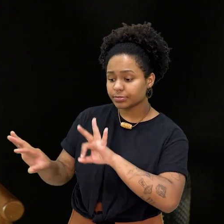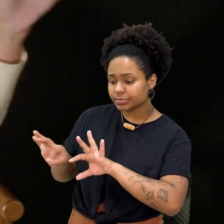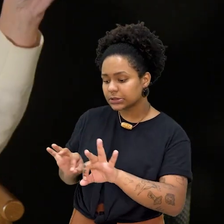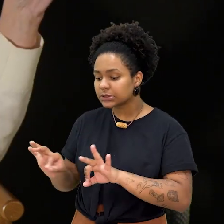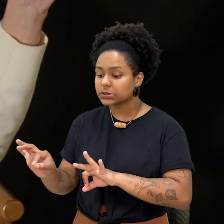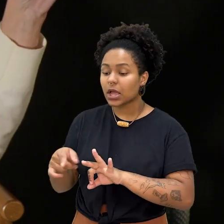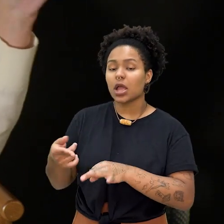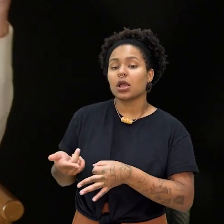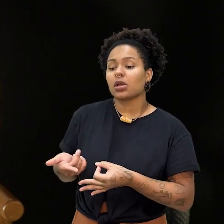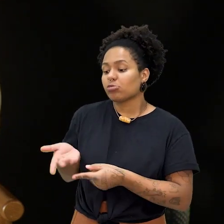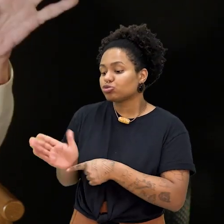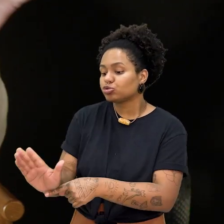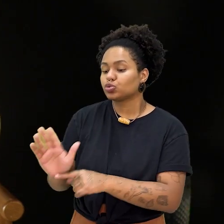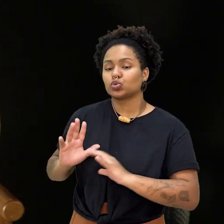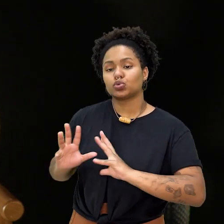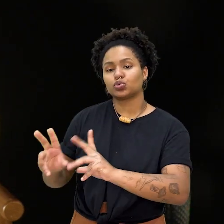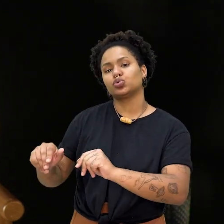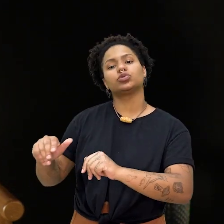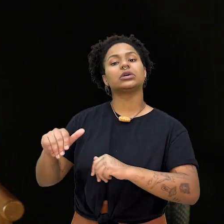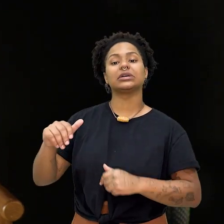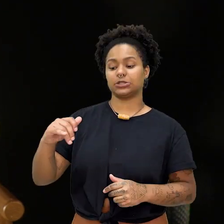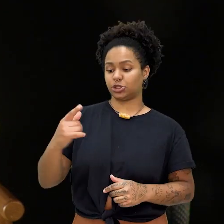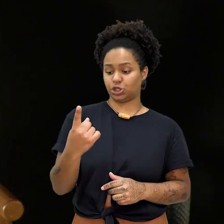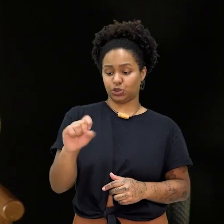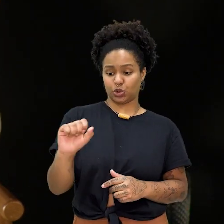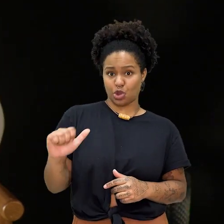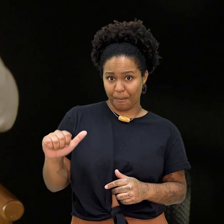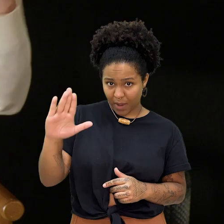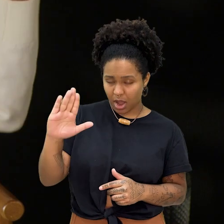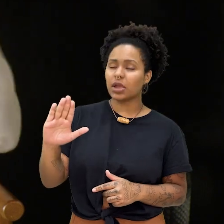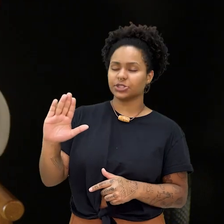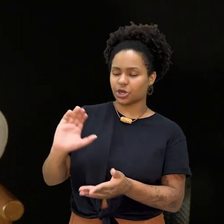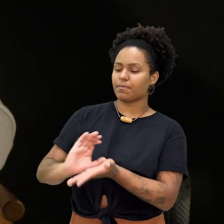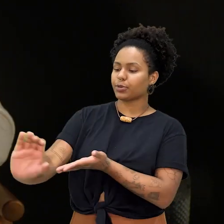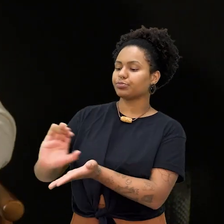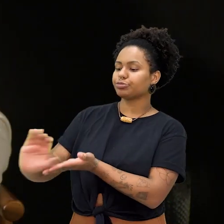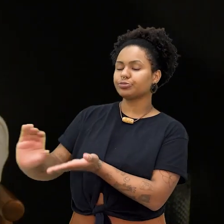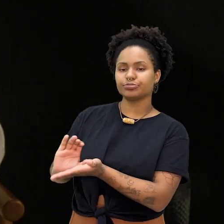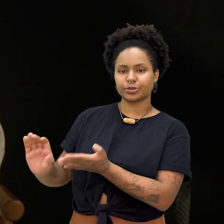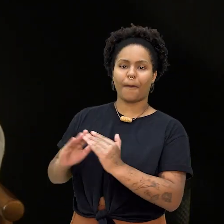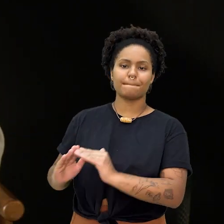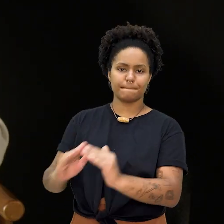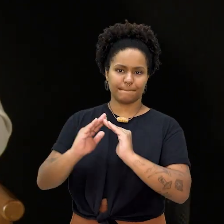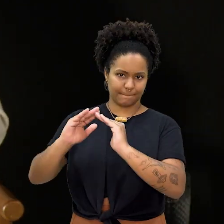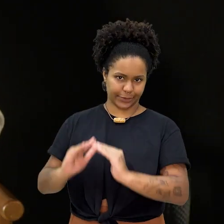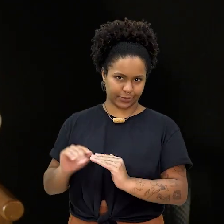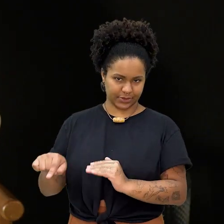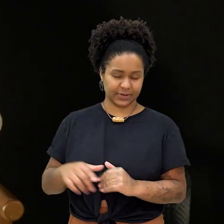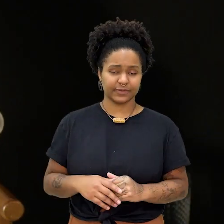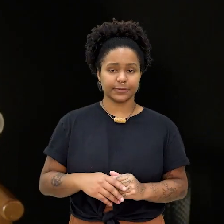fizeram, eles beneficiaram todos os maiores de 18 anos, né, que moravam nessas